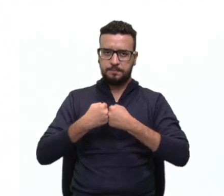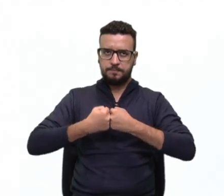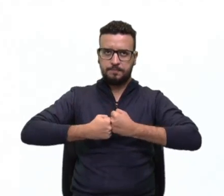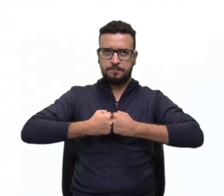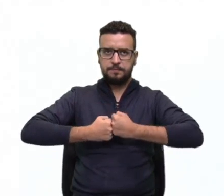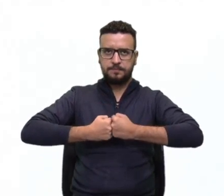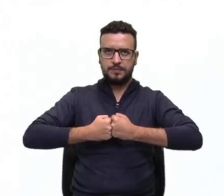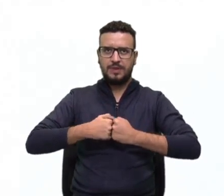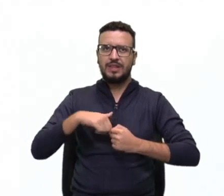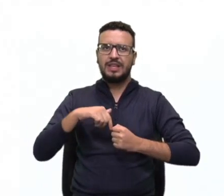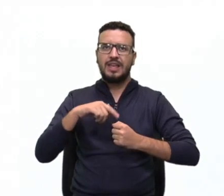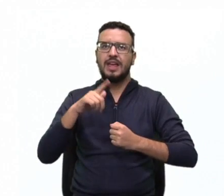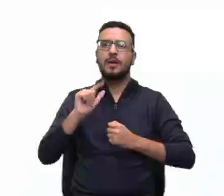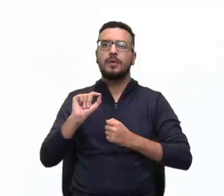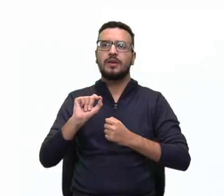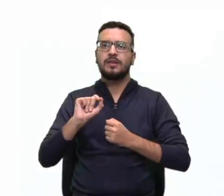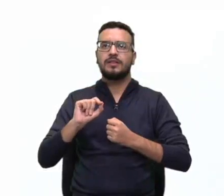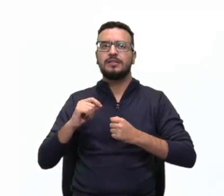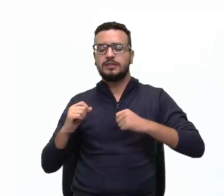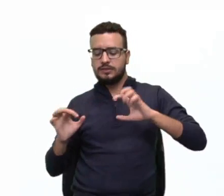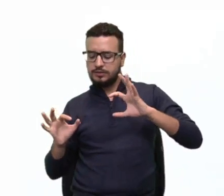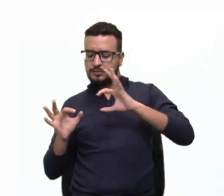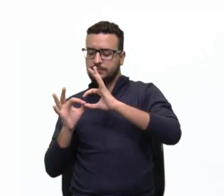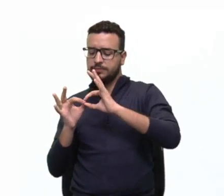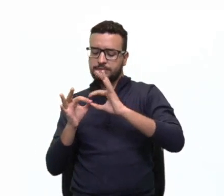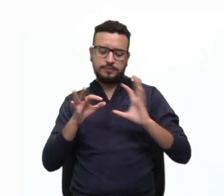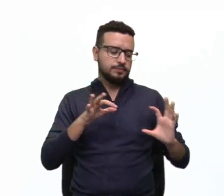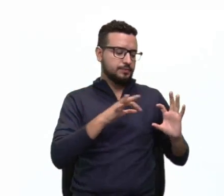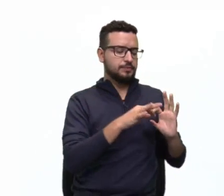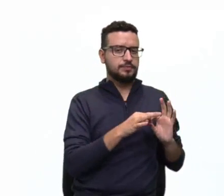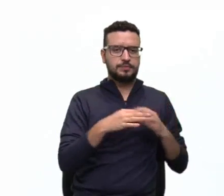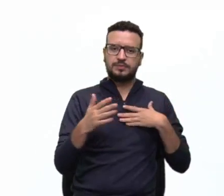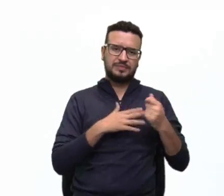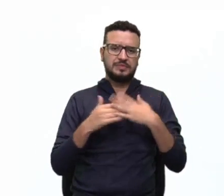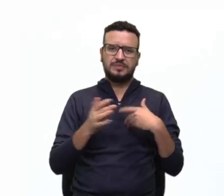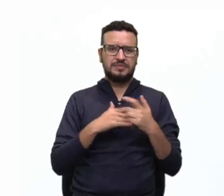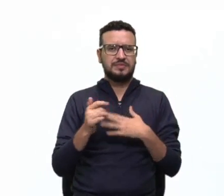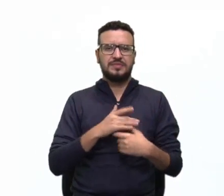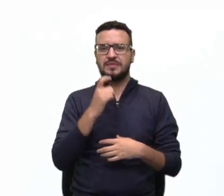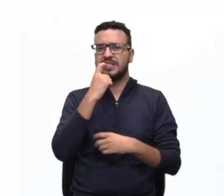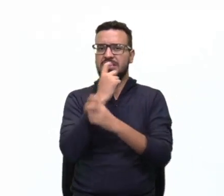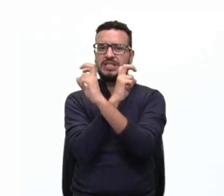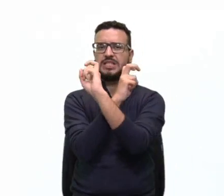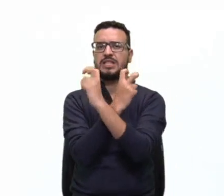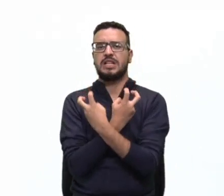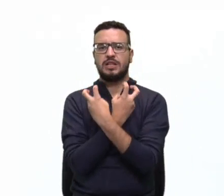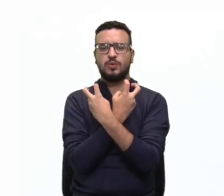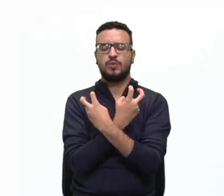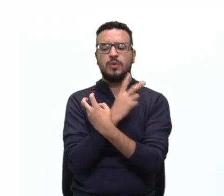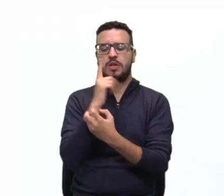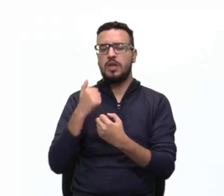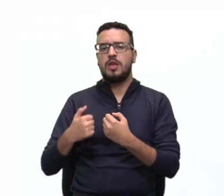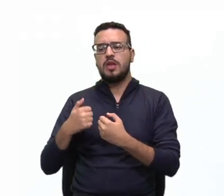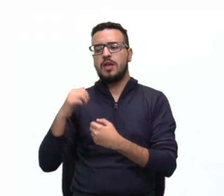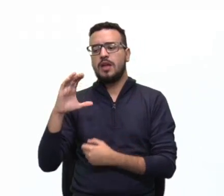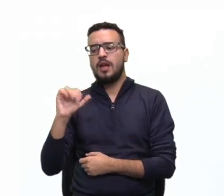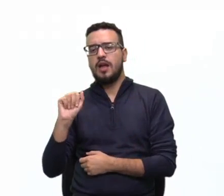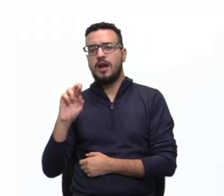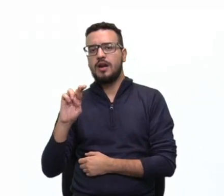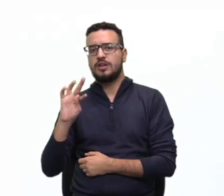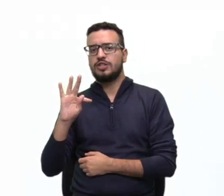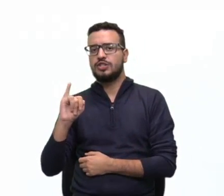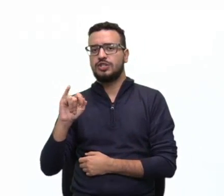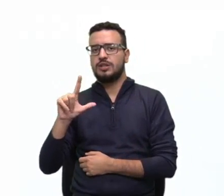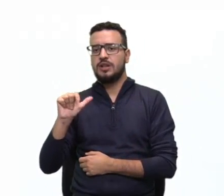entre quaisquer partes rígidas, componentes do esqueleto, sejam ossos ou cartilagens.